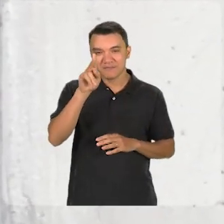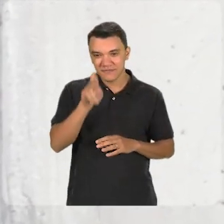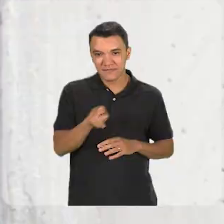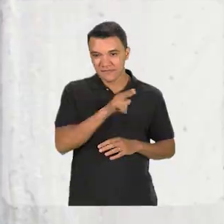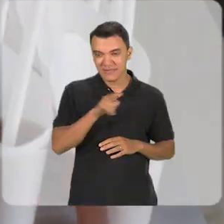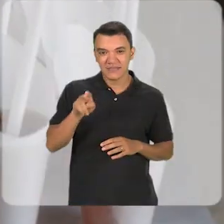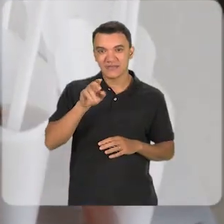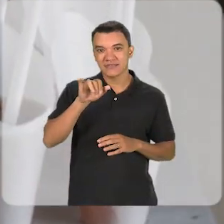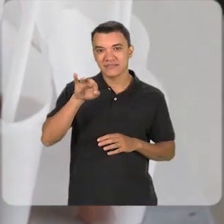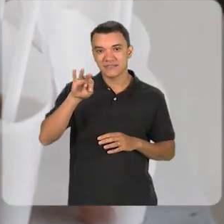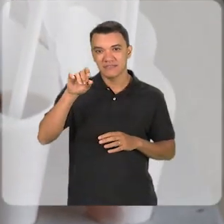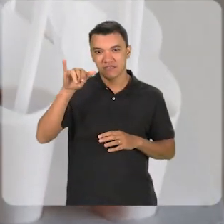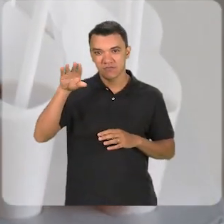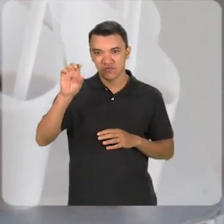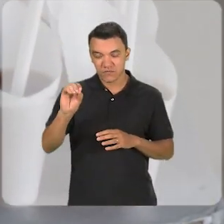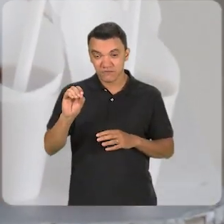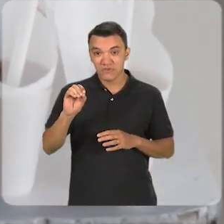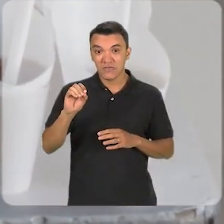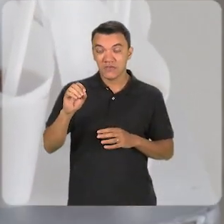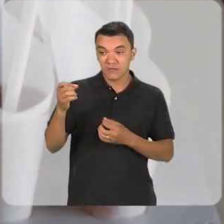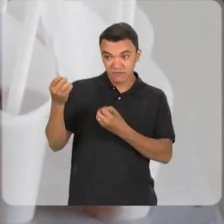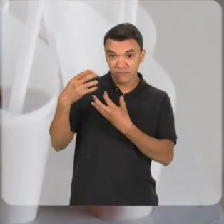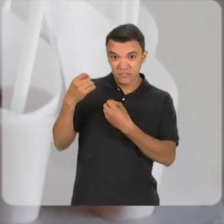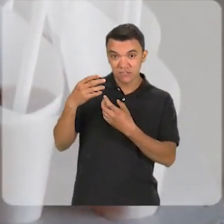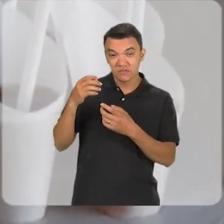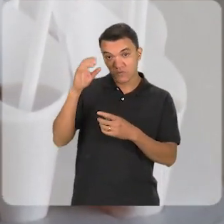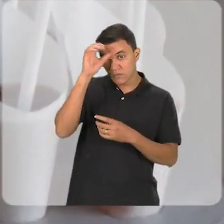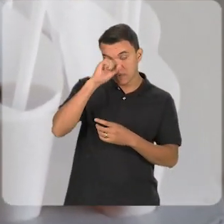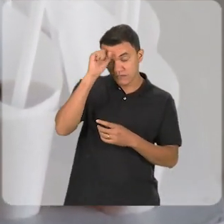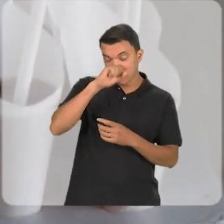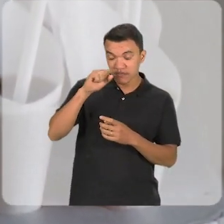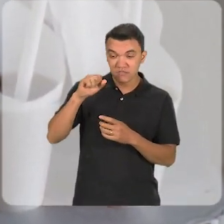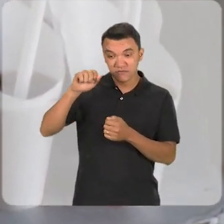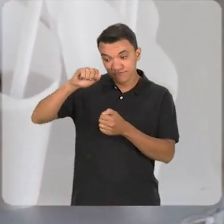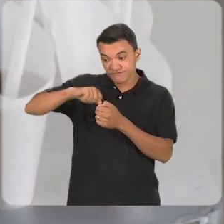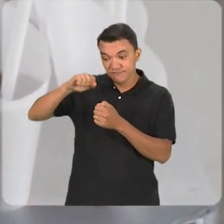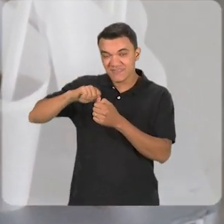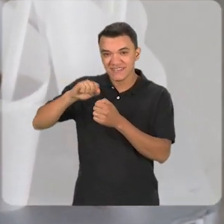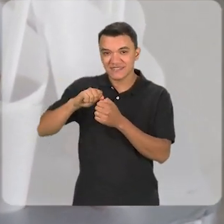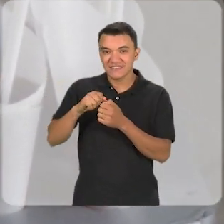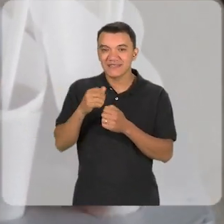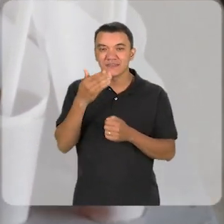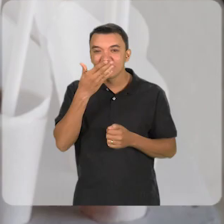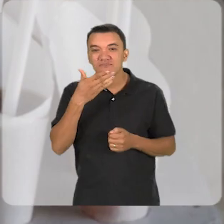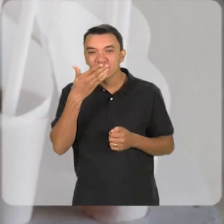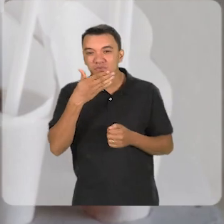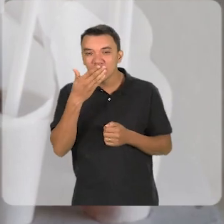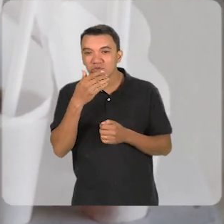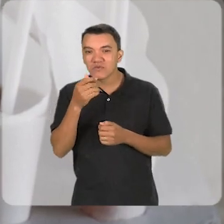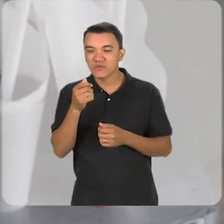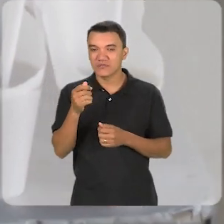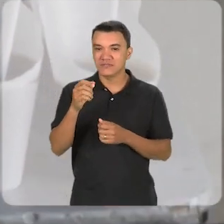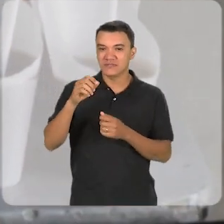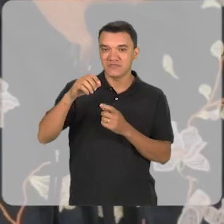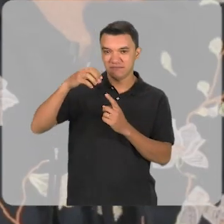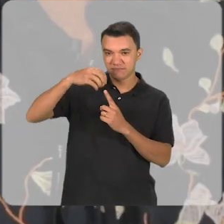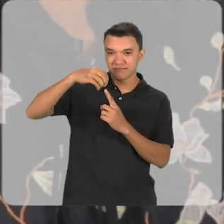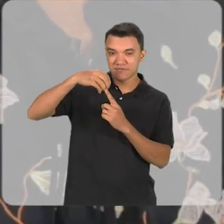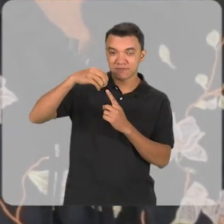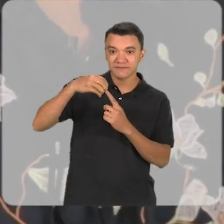eu aprendi a fazer pirulito. E daí em diante eu venho fazendo. Vim para Rosário,